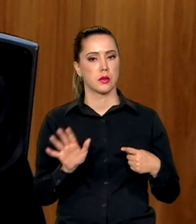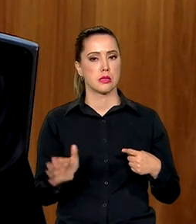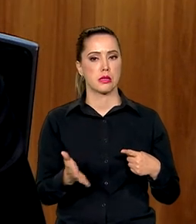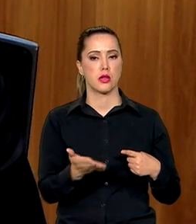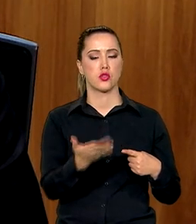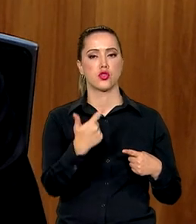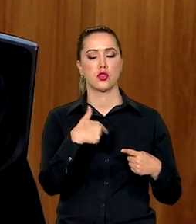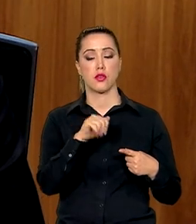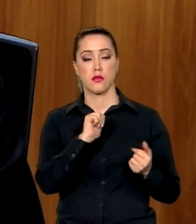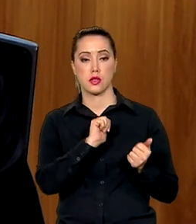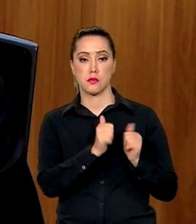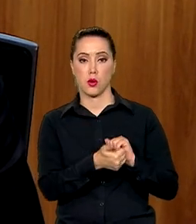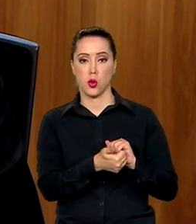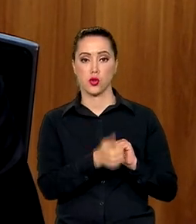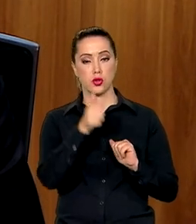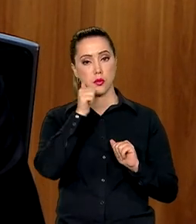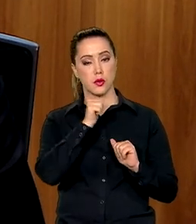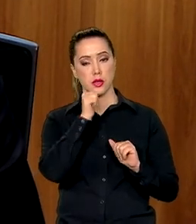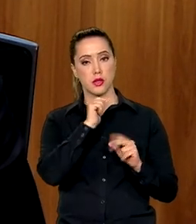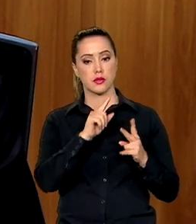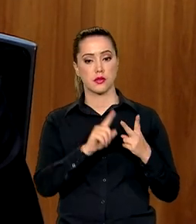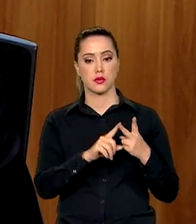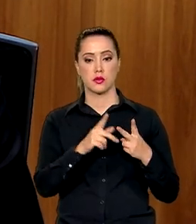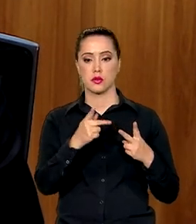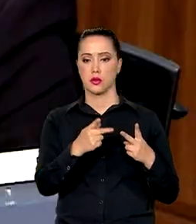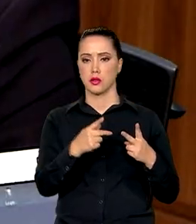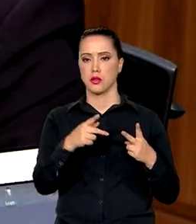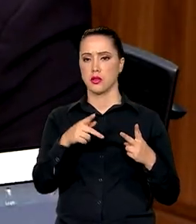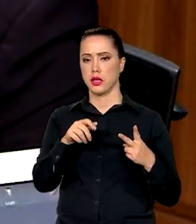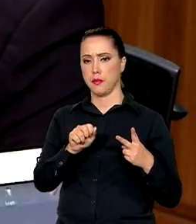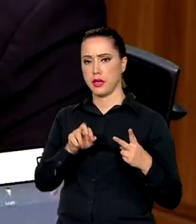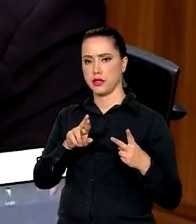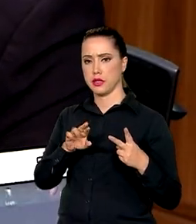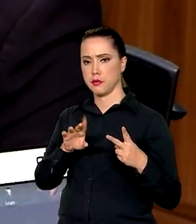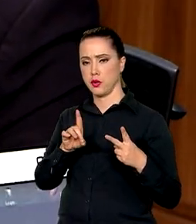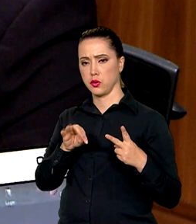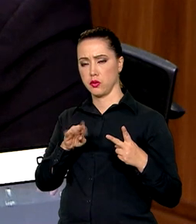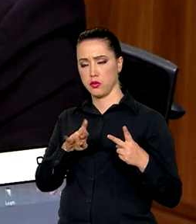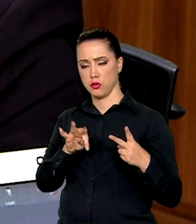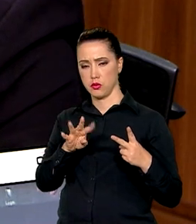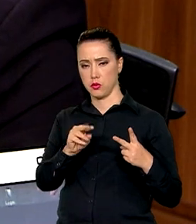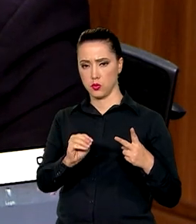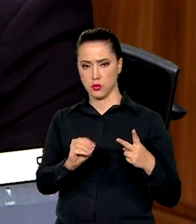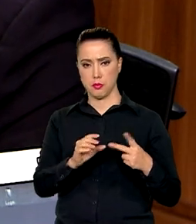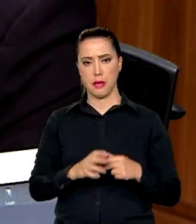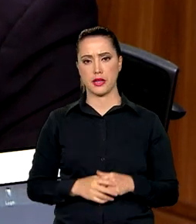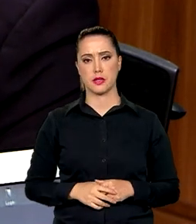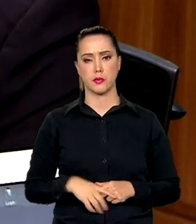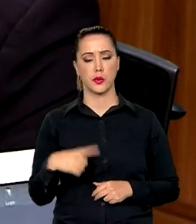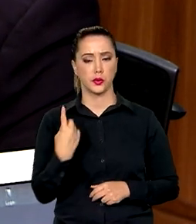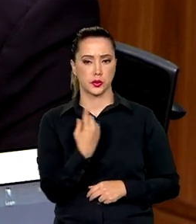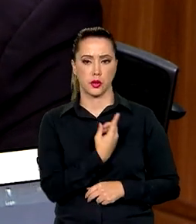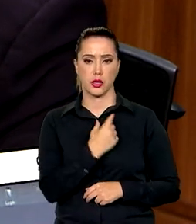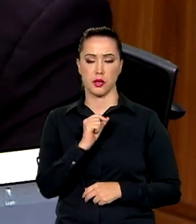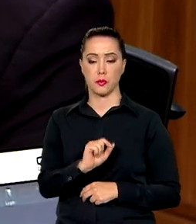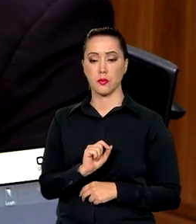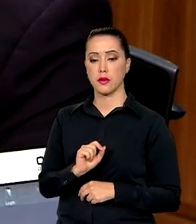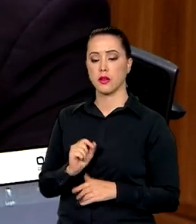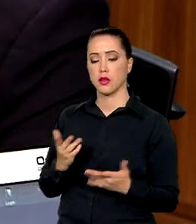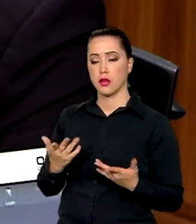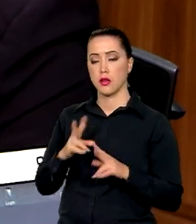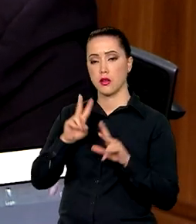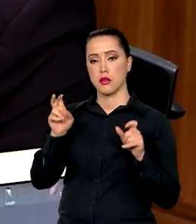ao esporte feminino e segundo ao paradesportos Ministro ainda no futebol vamos falar de racismo que é um problema sério que tá em